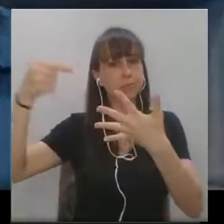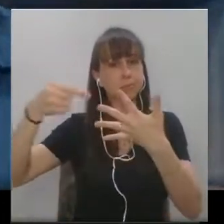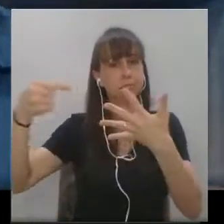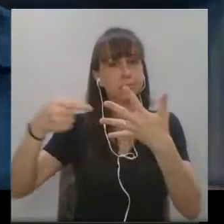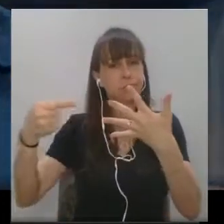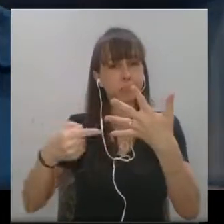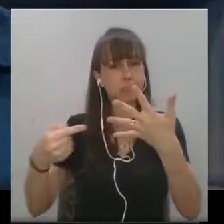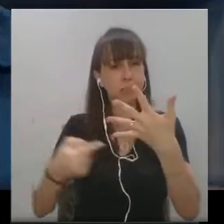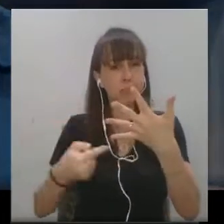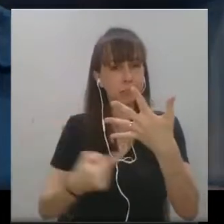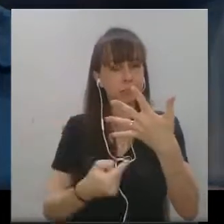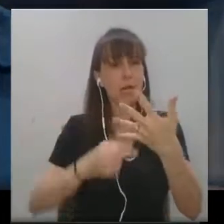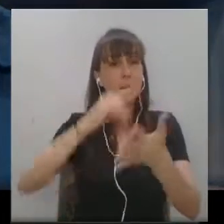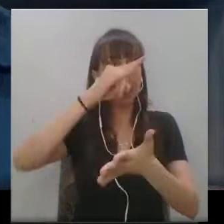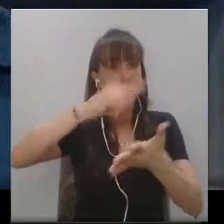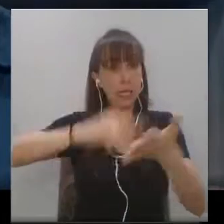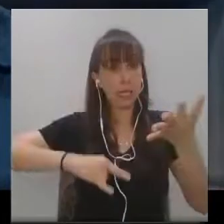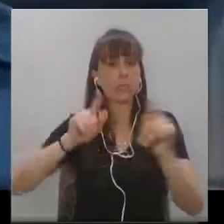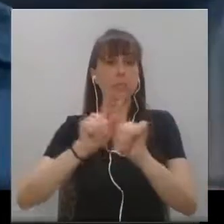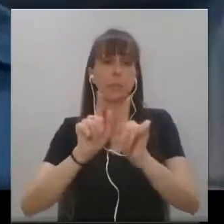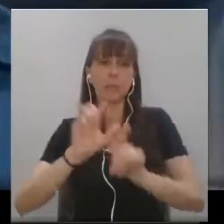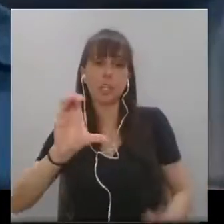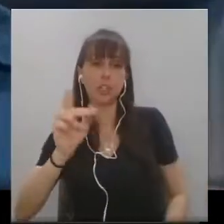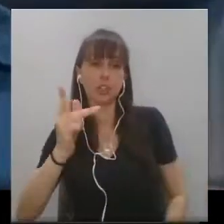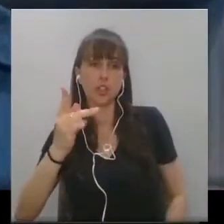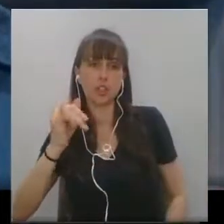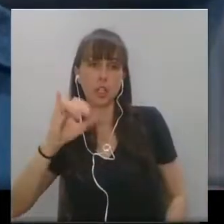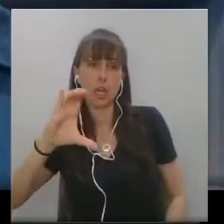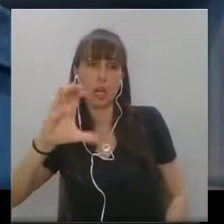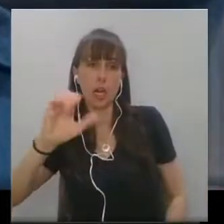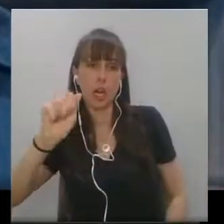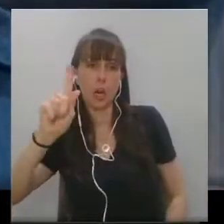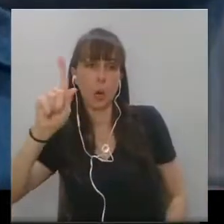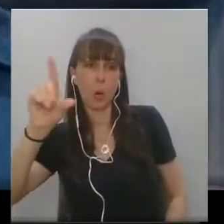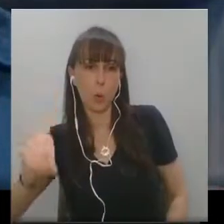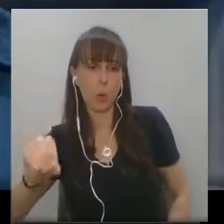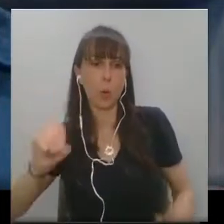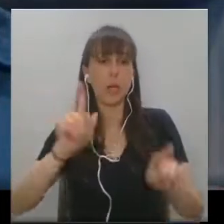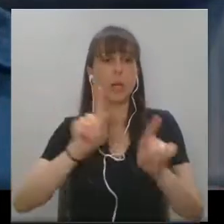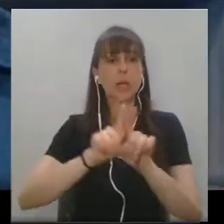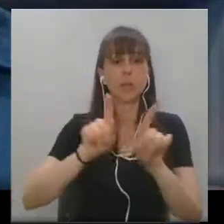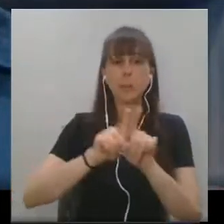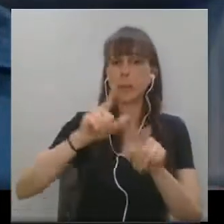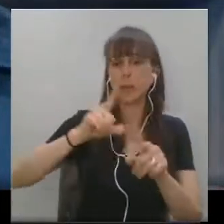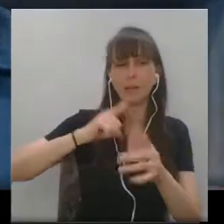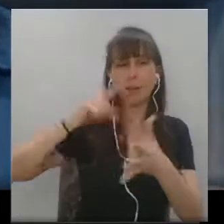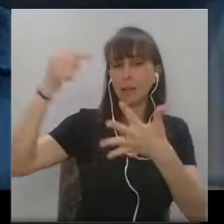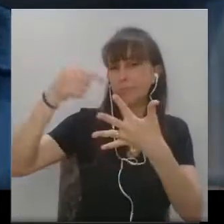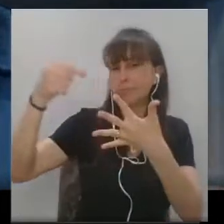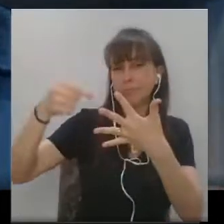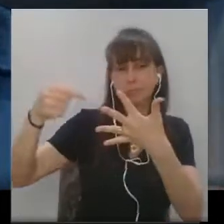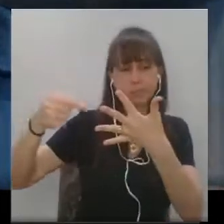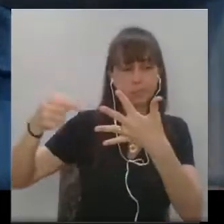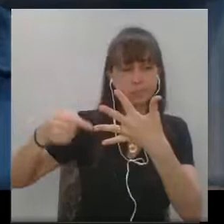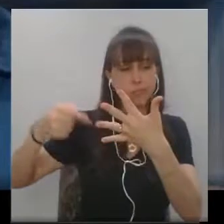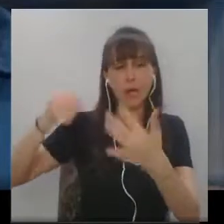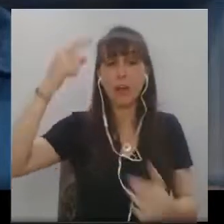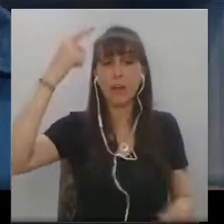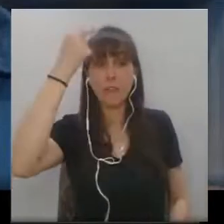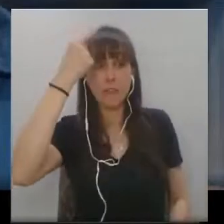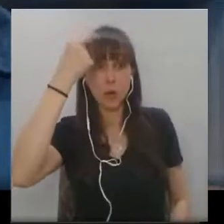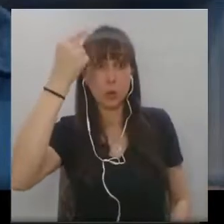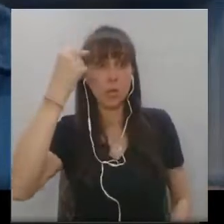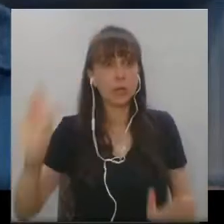a Universidade, de Chicago, a Universidade de Cambridge. Tem listas que eles enunciam como sendo